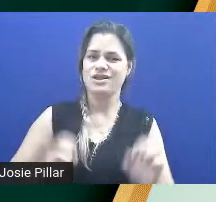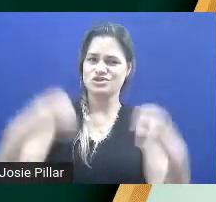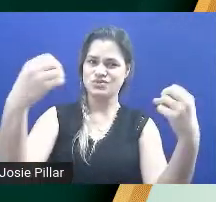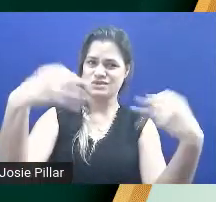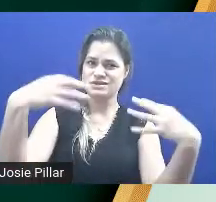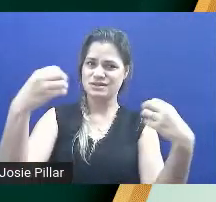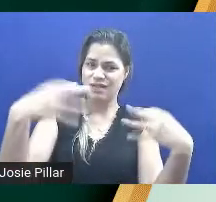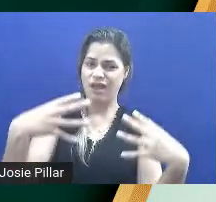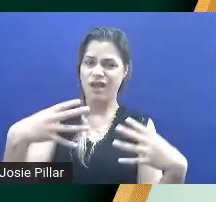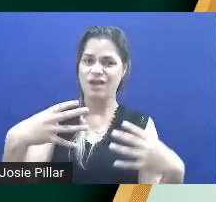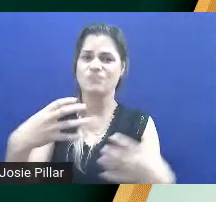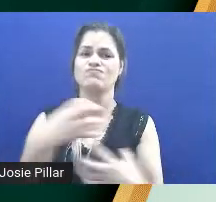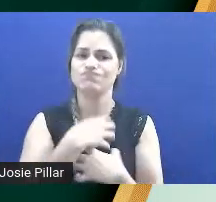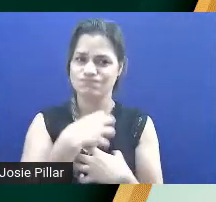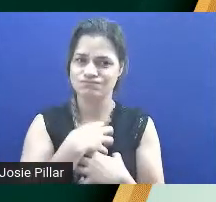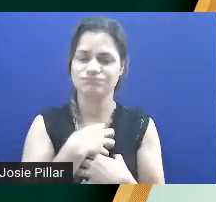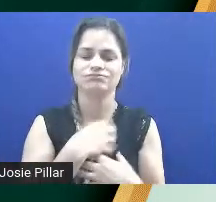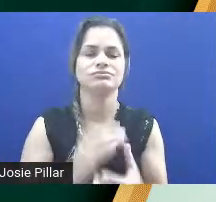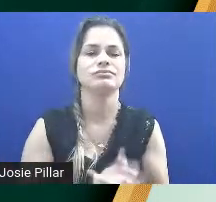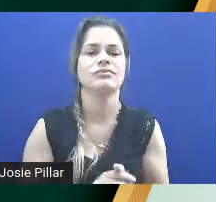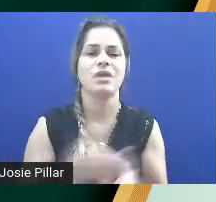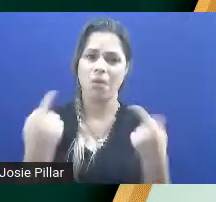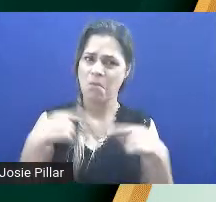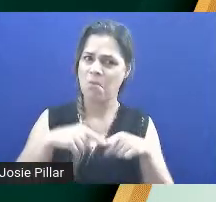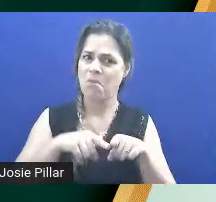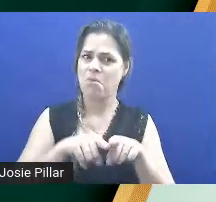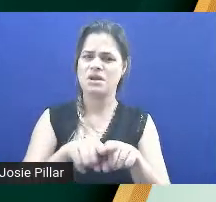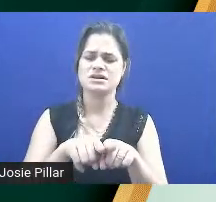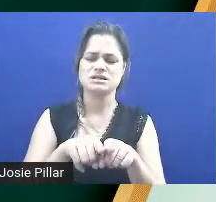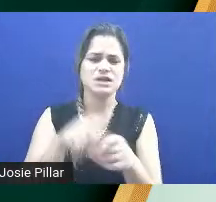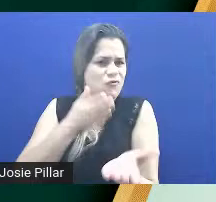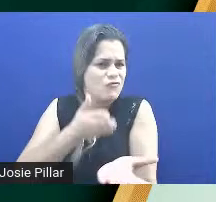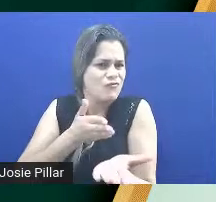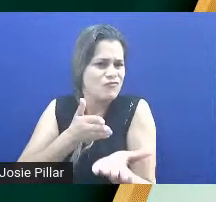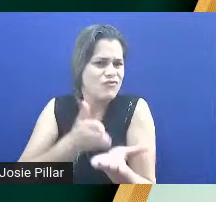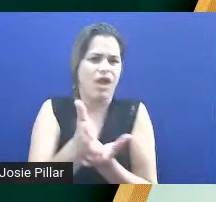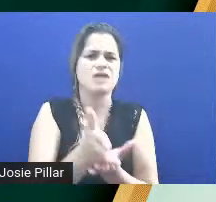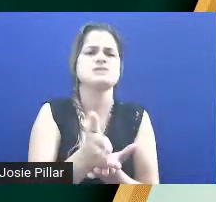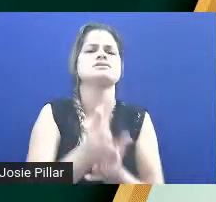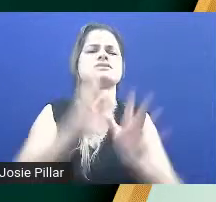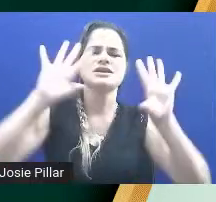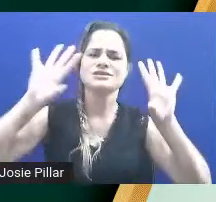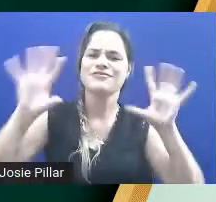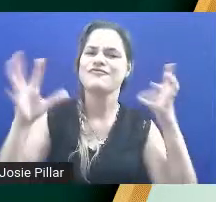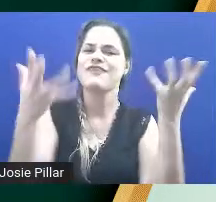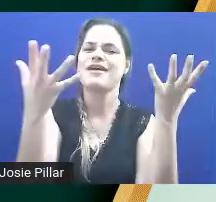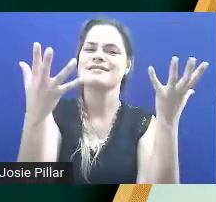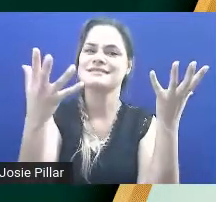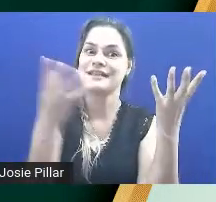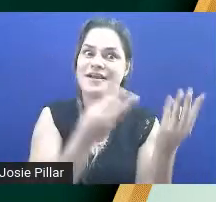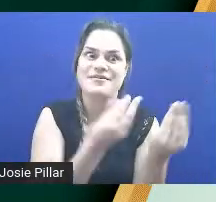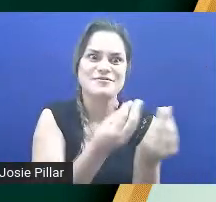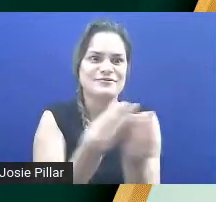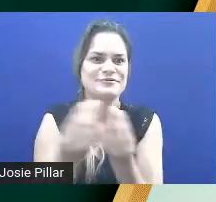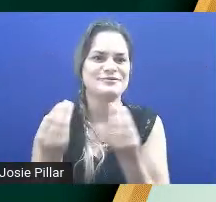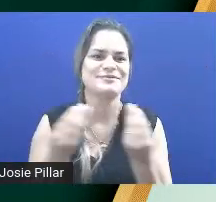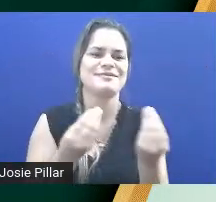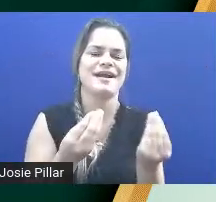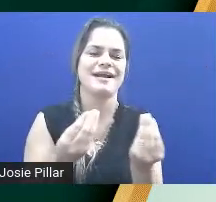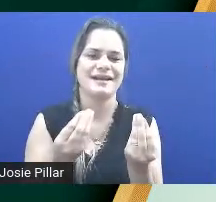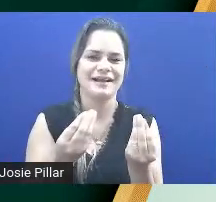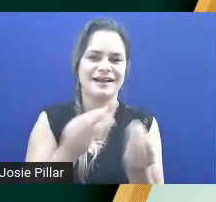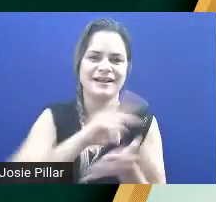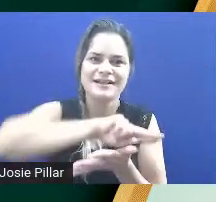sensibilidade. De Lambuja foram parceiros fiéis das confraternizações, que não foram poucas. As Copa Vet, Casa